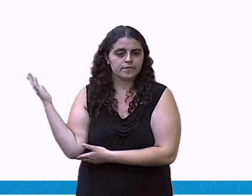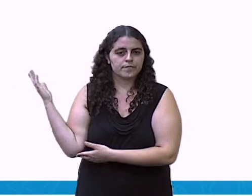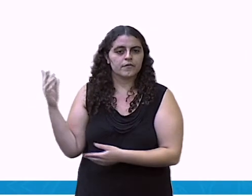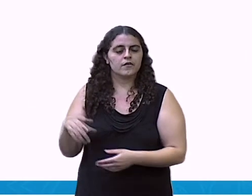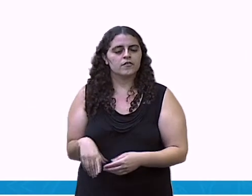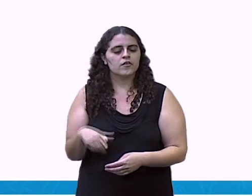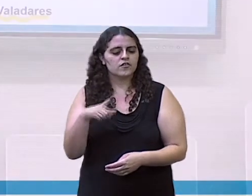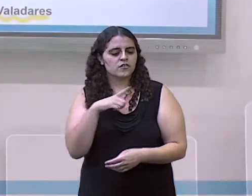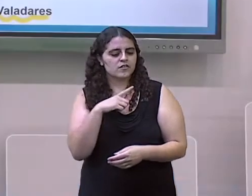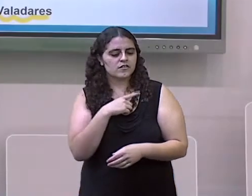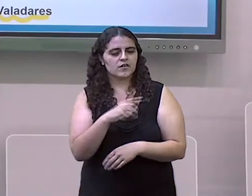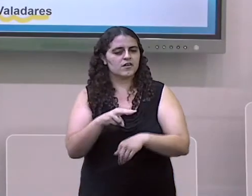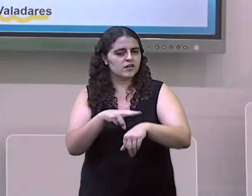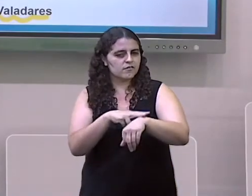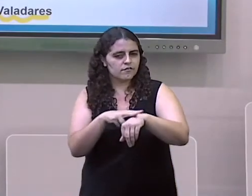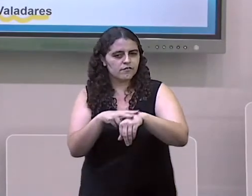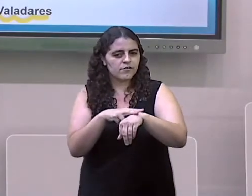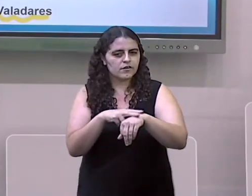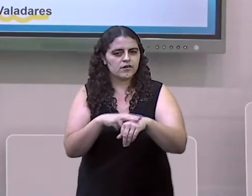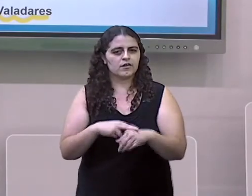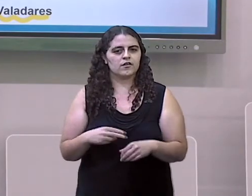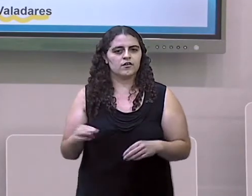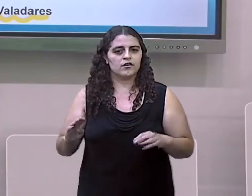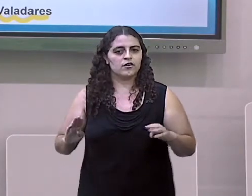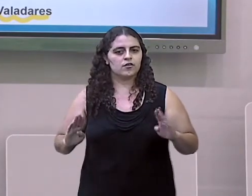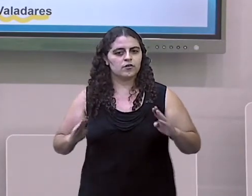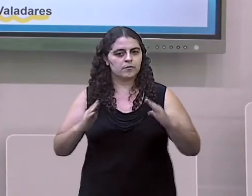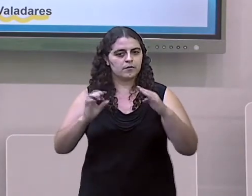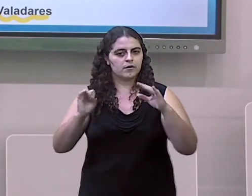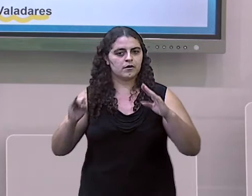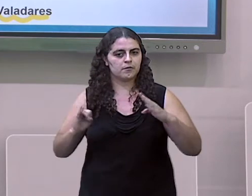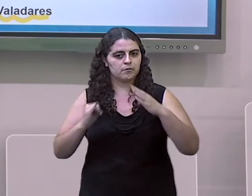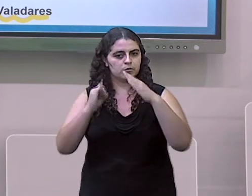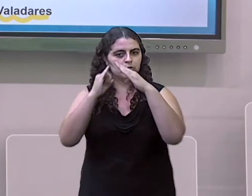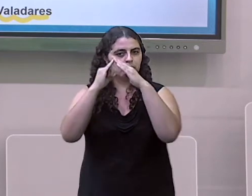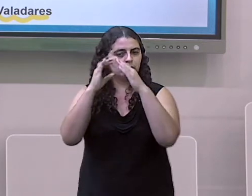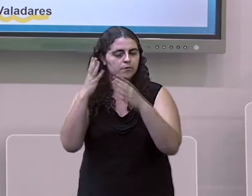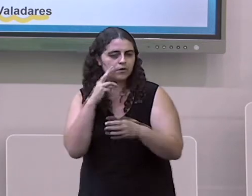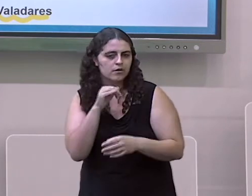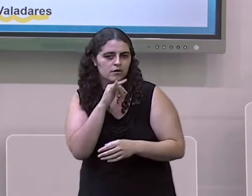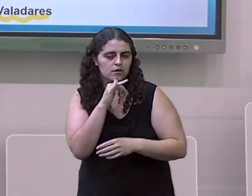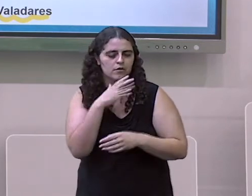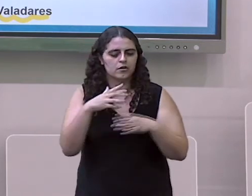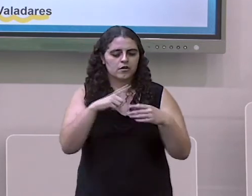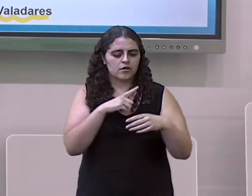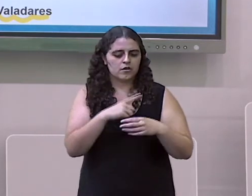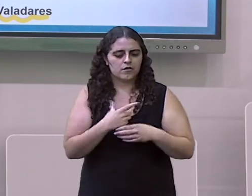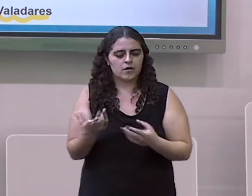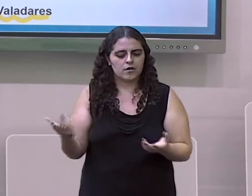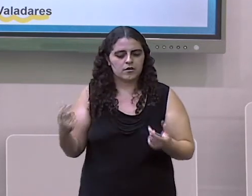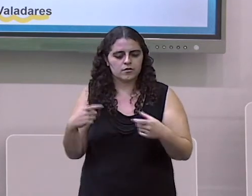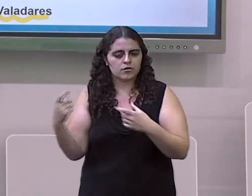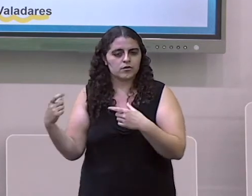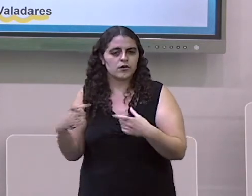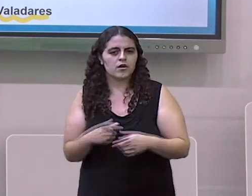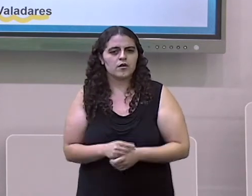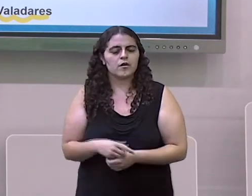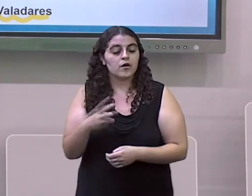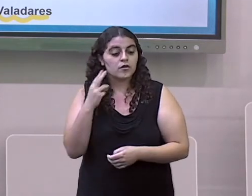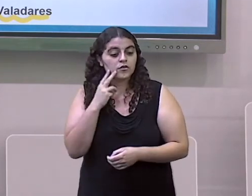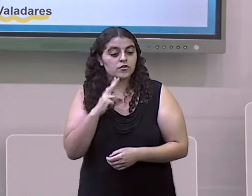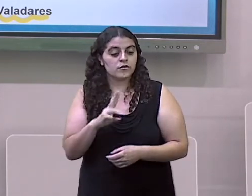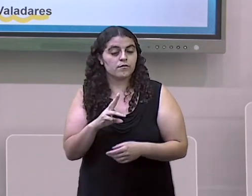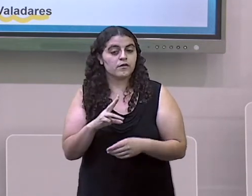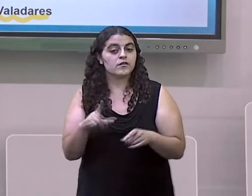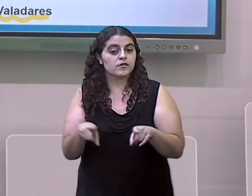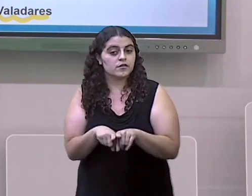ali, a gente tem aquele lugar maravilhoso para descansar, para passear, e tem elementos da natureza, mas identificamos